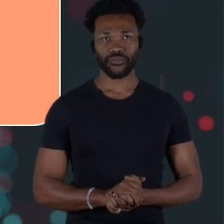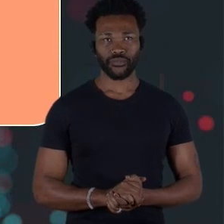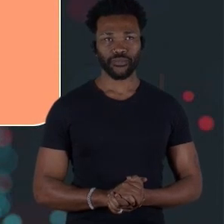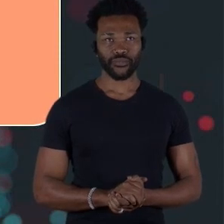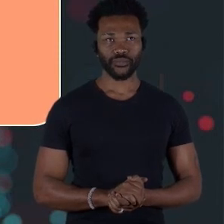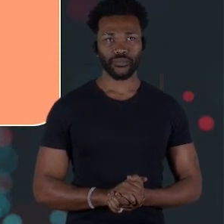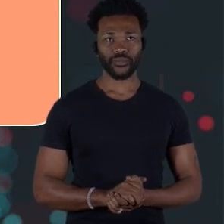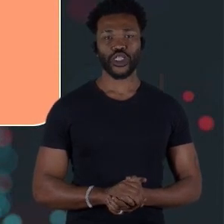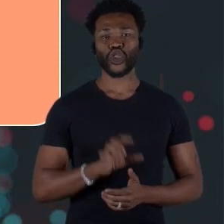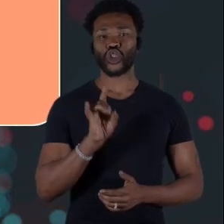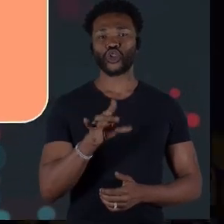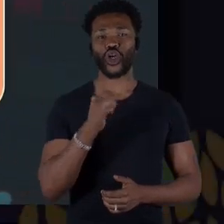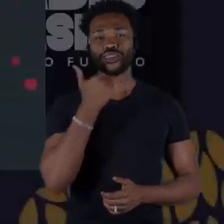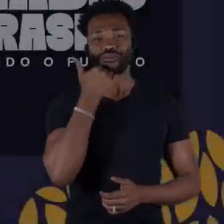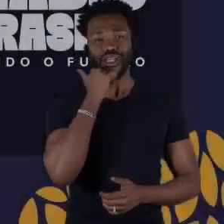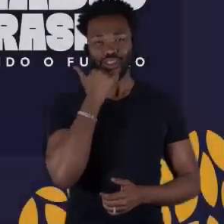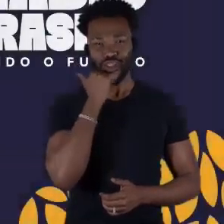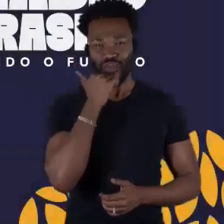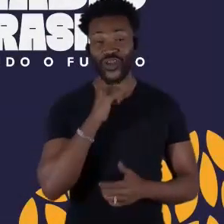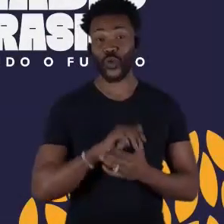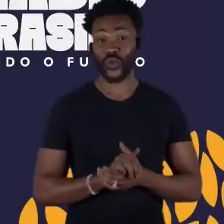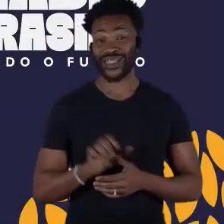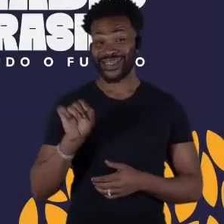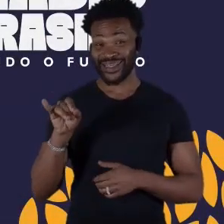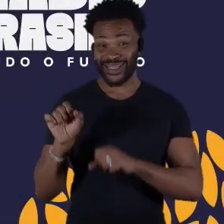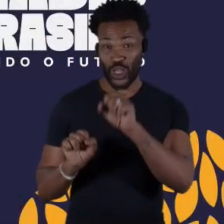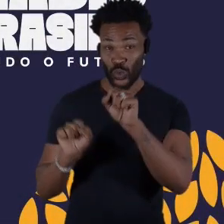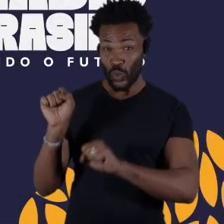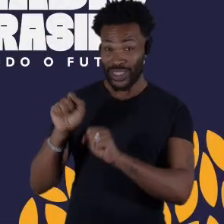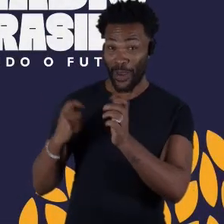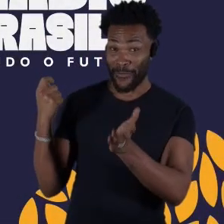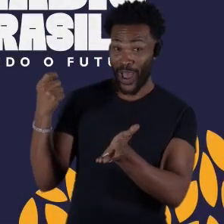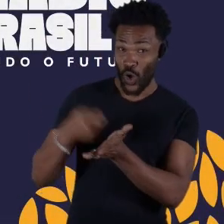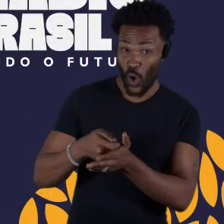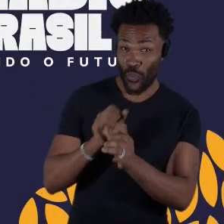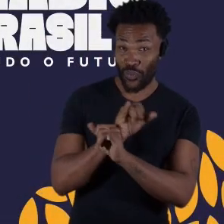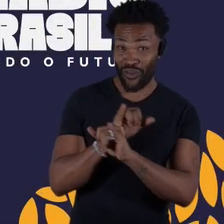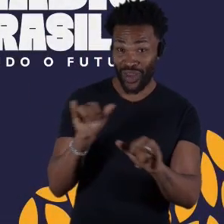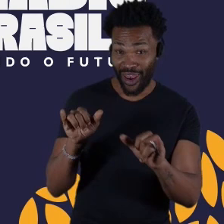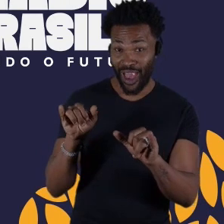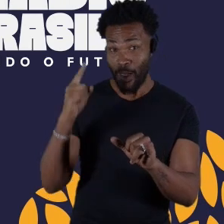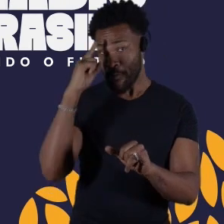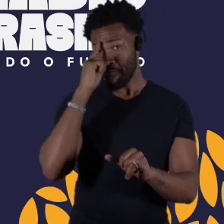Fala nos científicos. E se a indústria pagou para falar, tem que dizer.